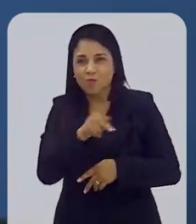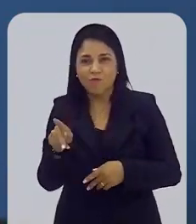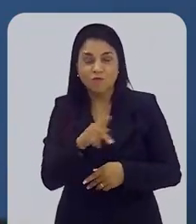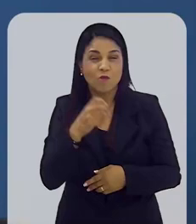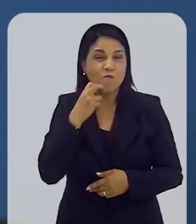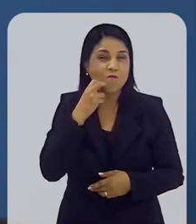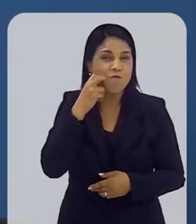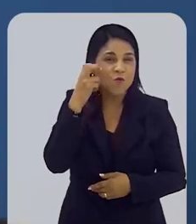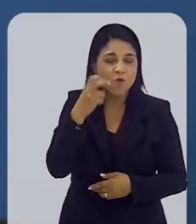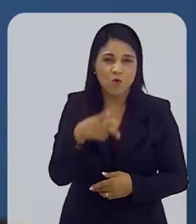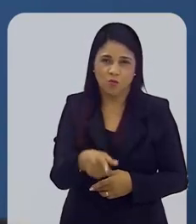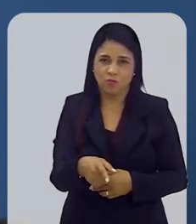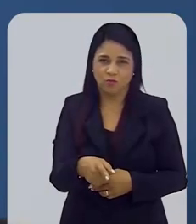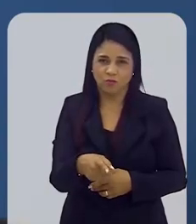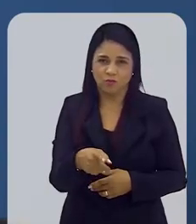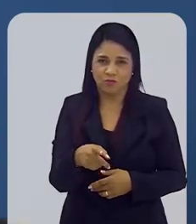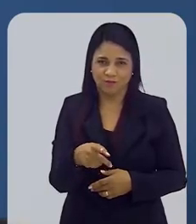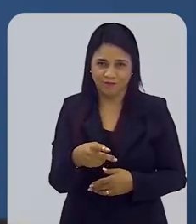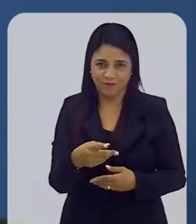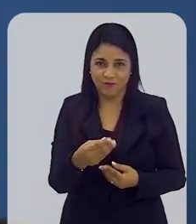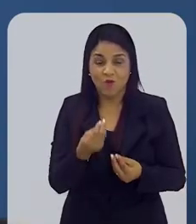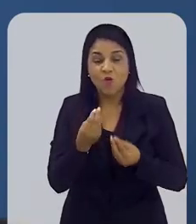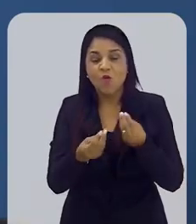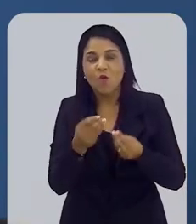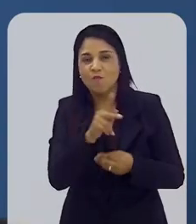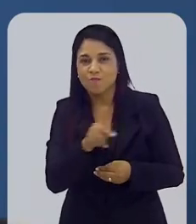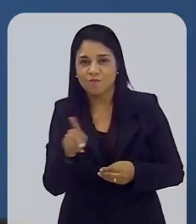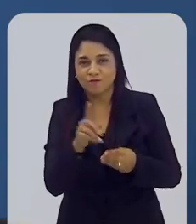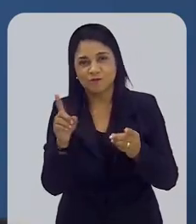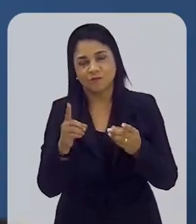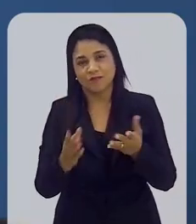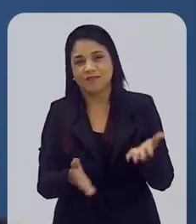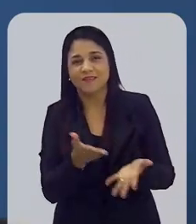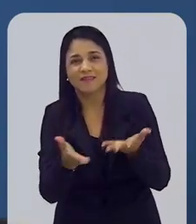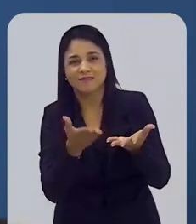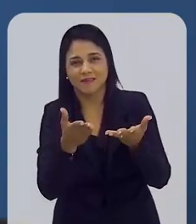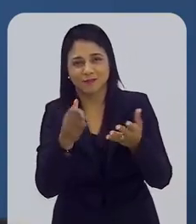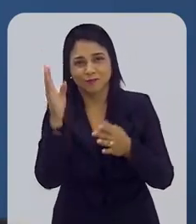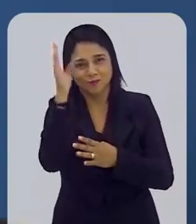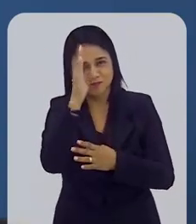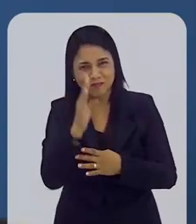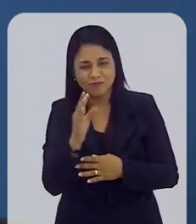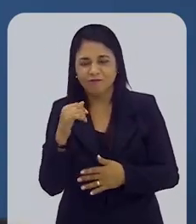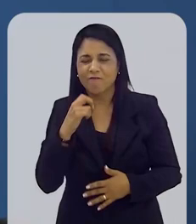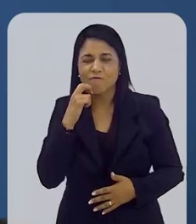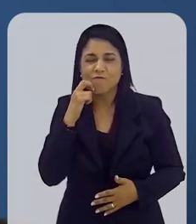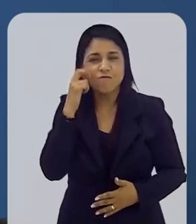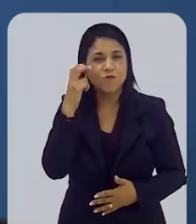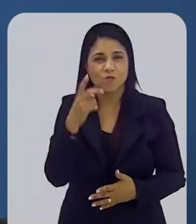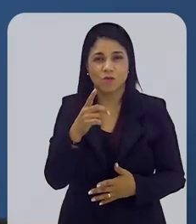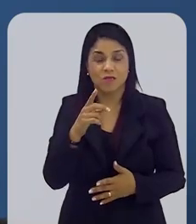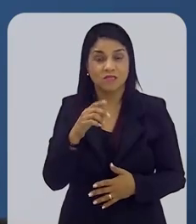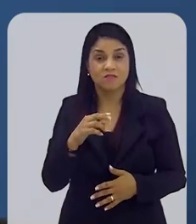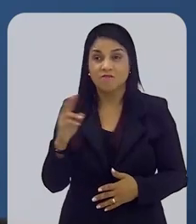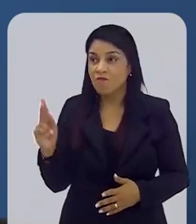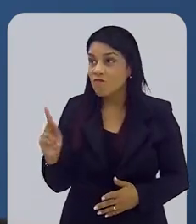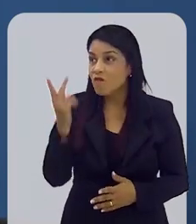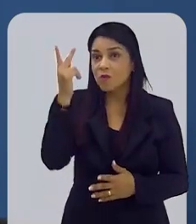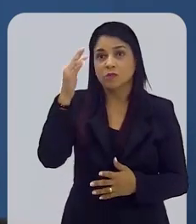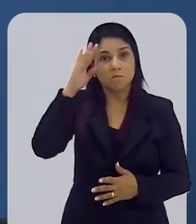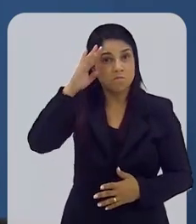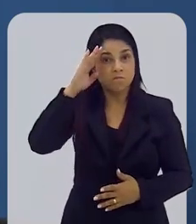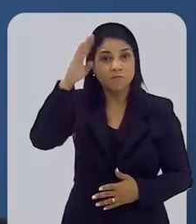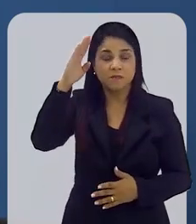é vexatório a forma que os nossos professores são tratados no nosso país. Então, se você não consegue valorizar a figura principal